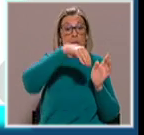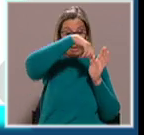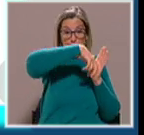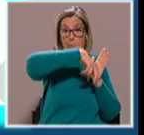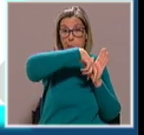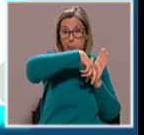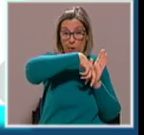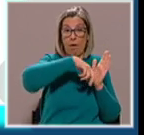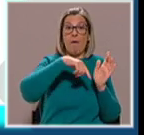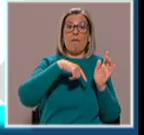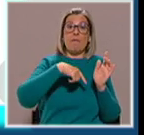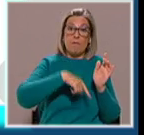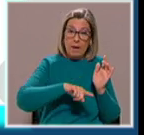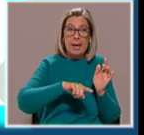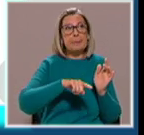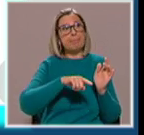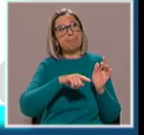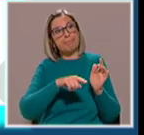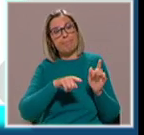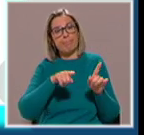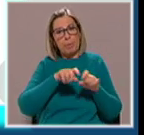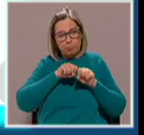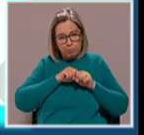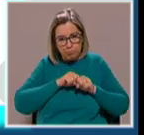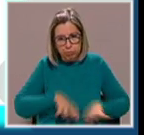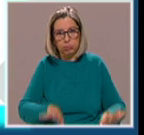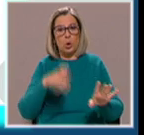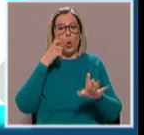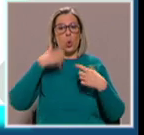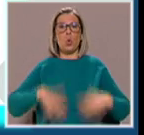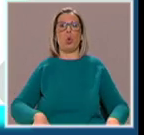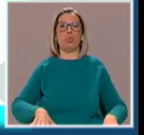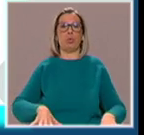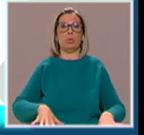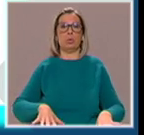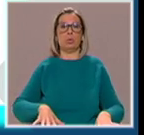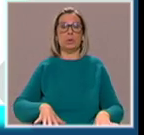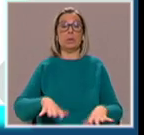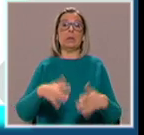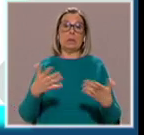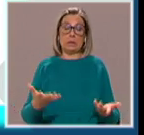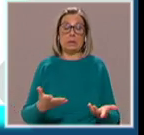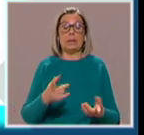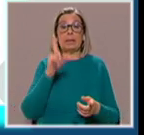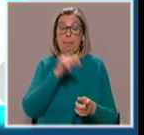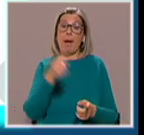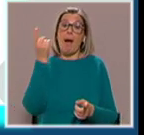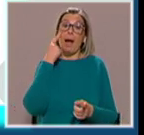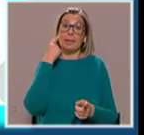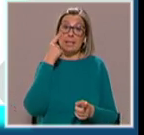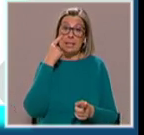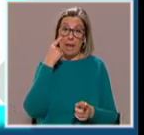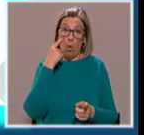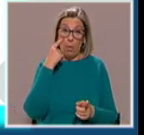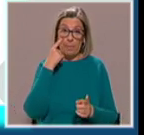ser impulsionado para todas as partes do corpo. Outra característica que eu quero chamar a atenção é a parede do ventrículo